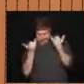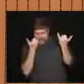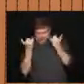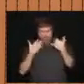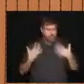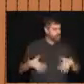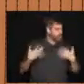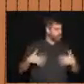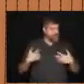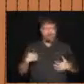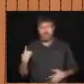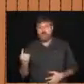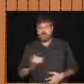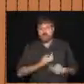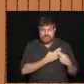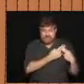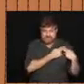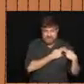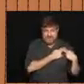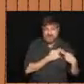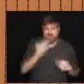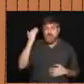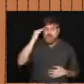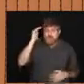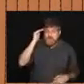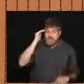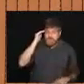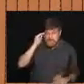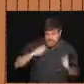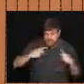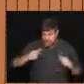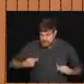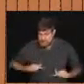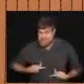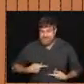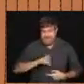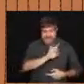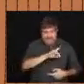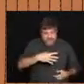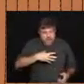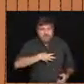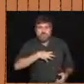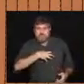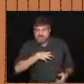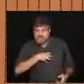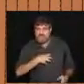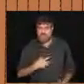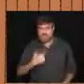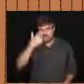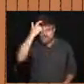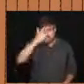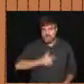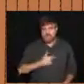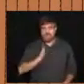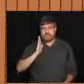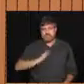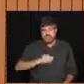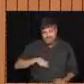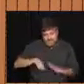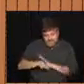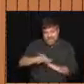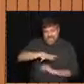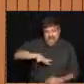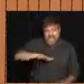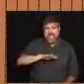nós, como autoridades, eu até compreendo a natureza humana, a personalidade, eu tenho muito tempo de vida pública.